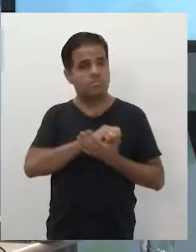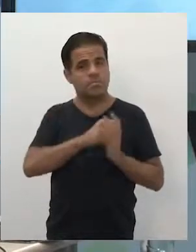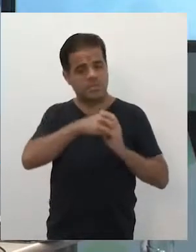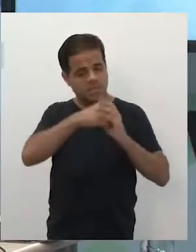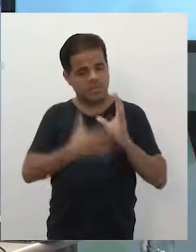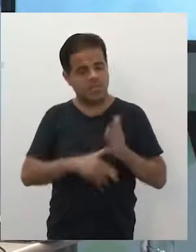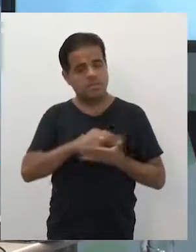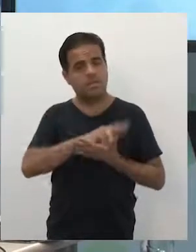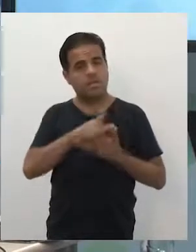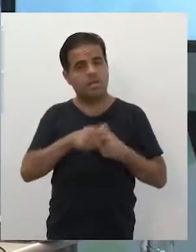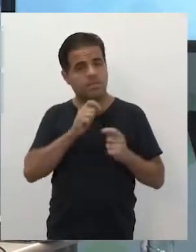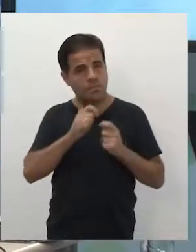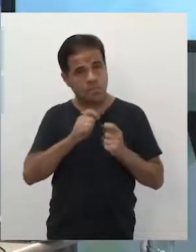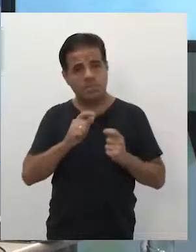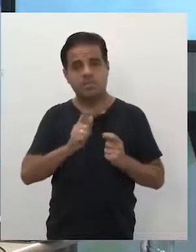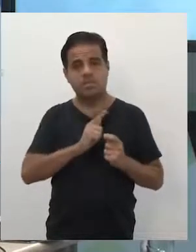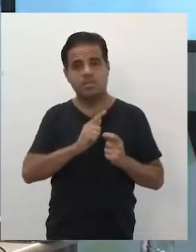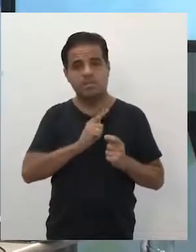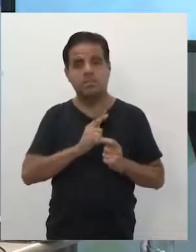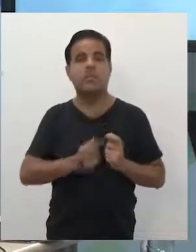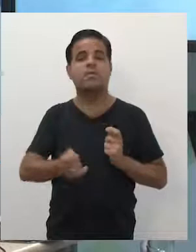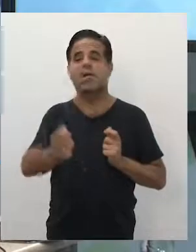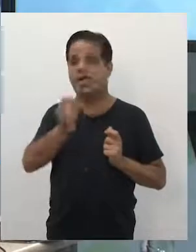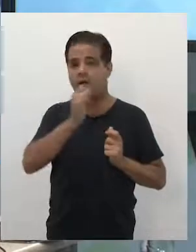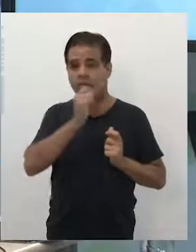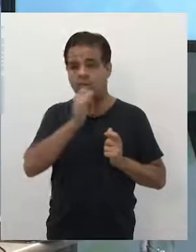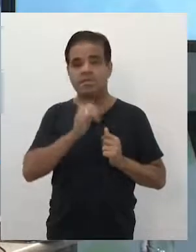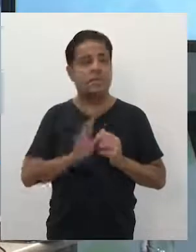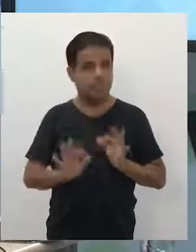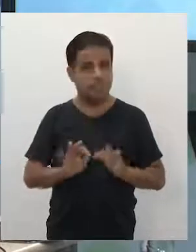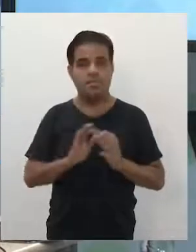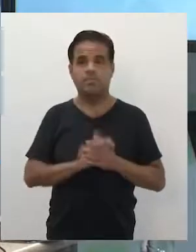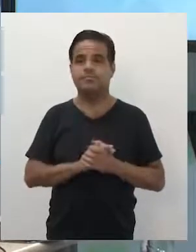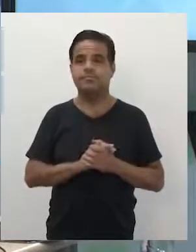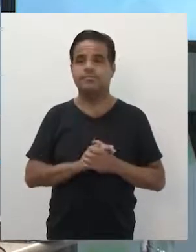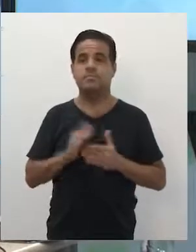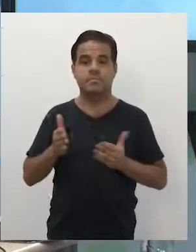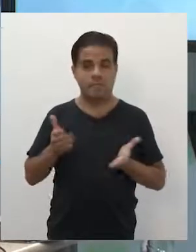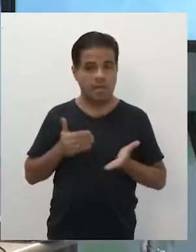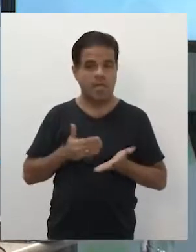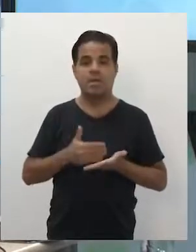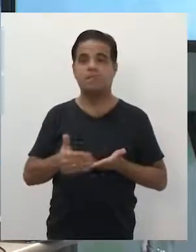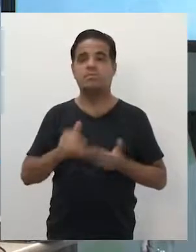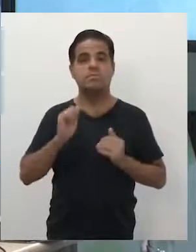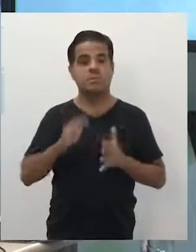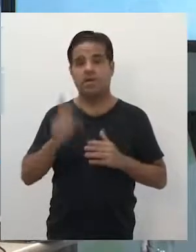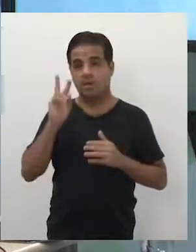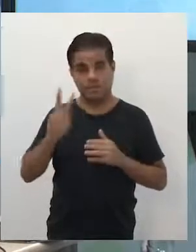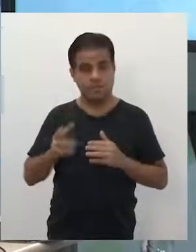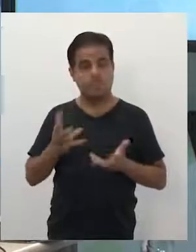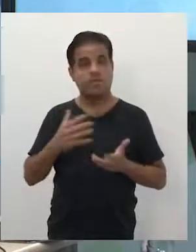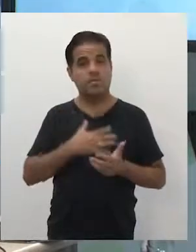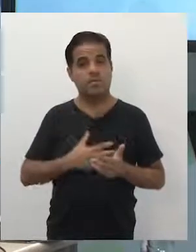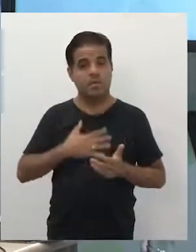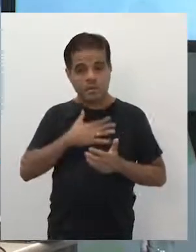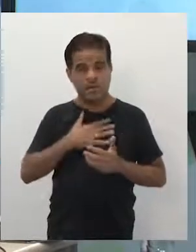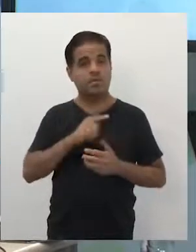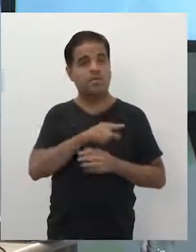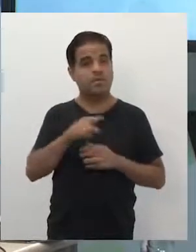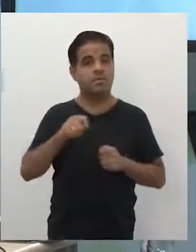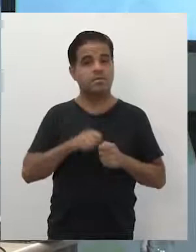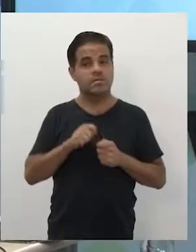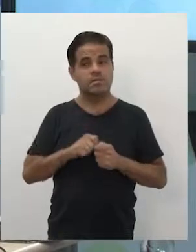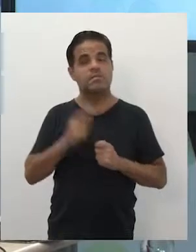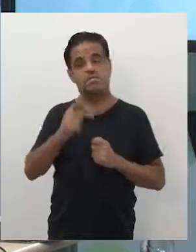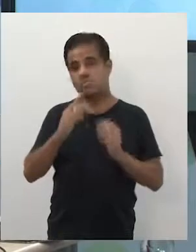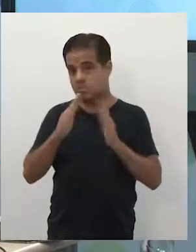da reportagem. Ter um exemplo, tá? Então, a partir disso que nós vimos, o que eu gostaria que vocês fizessem aí na